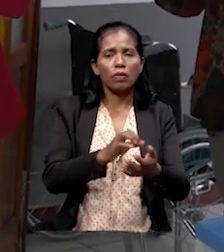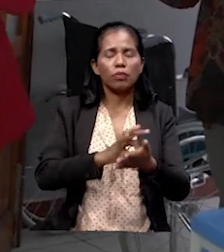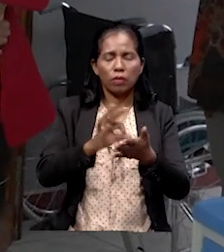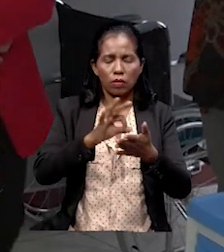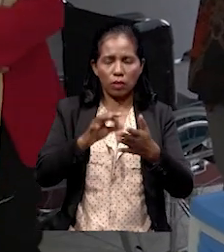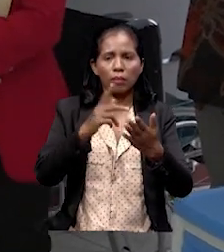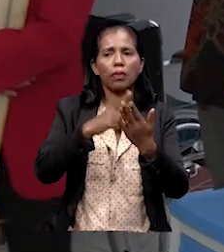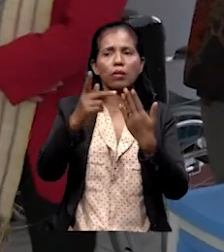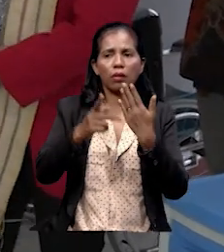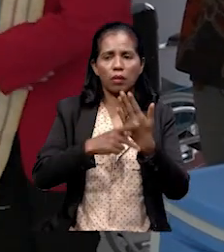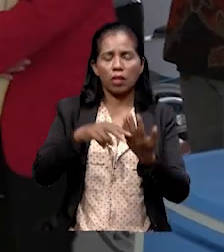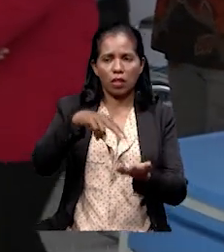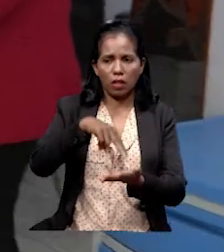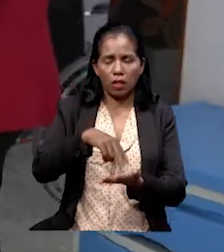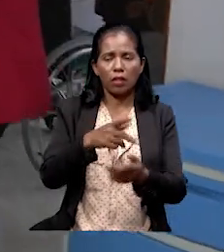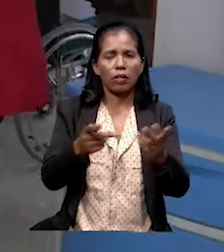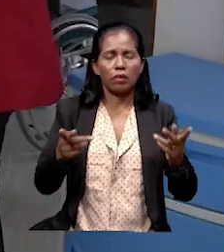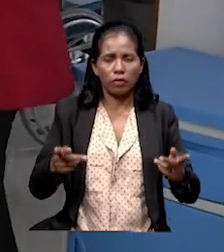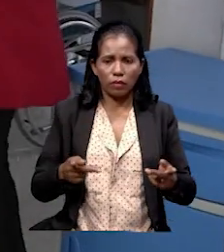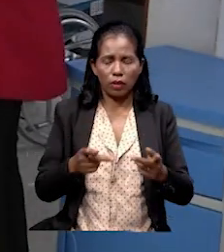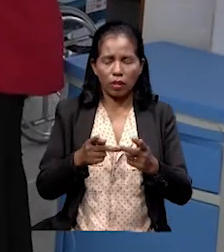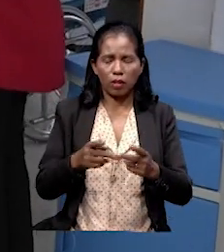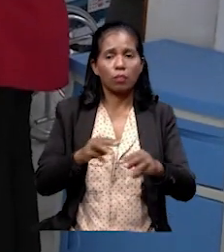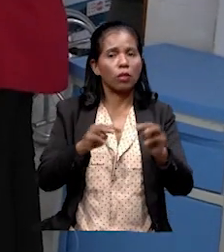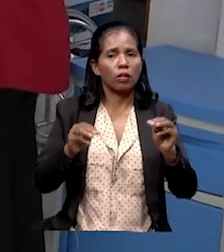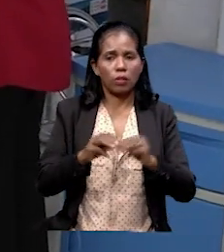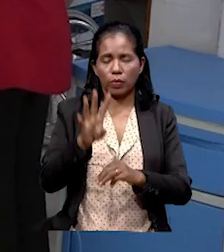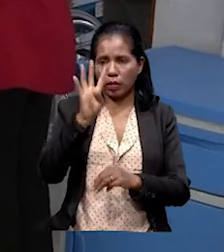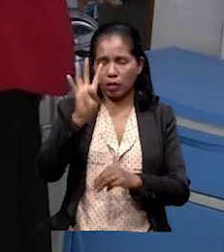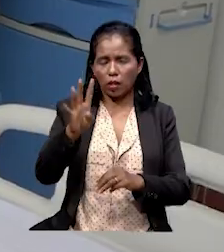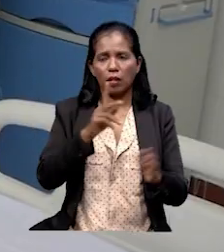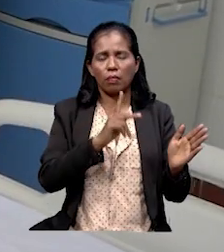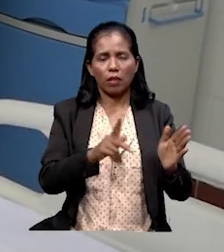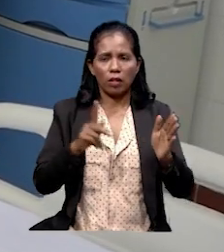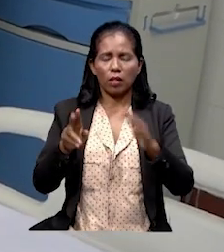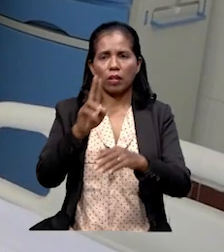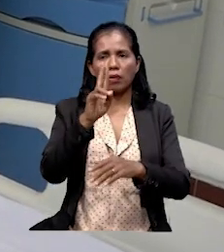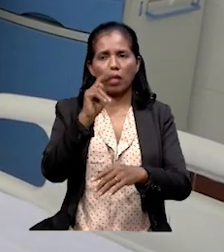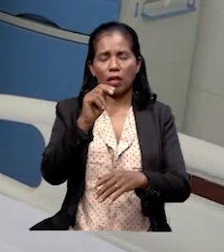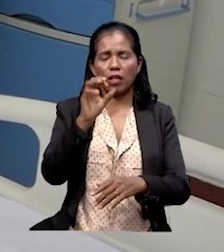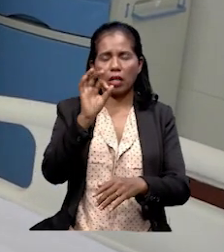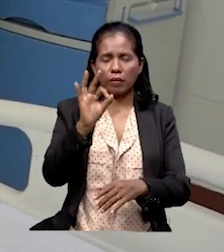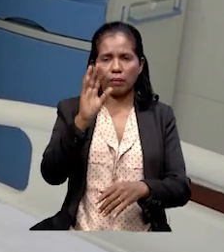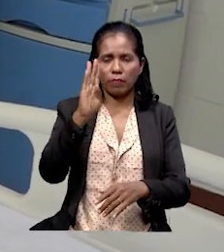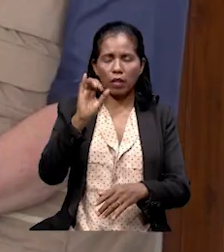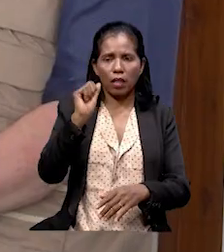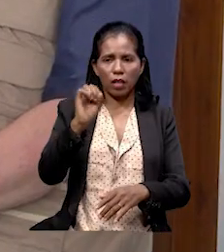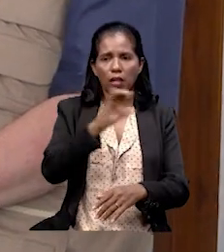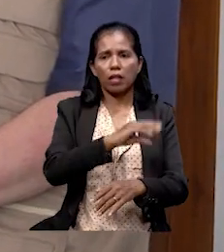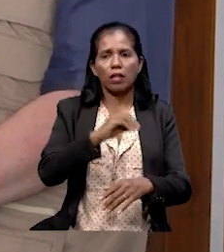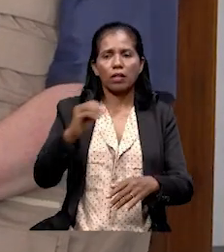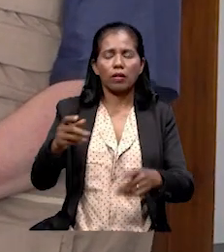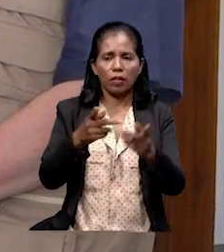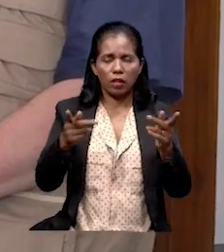Bay, no estabelece a ONU Centro Kemon Bay e a Município Hat, ter plano UNFPA se estabelece tan Centro Kemon Bay